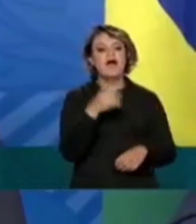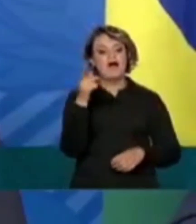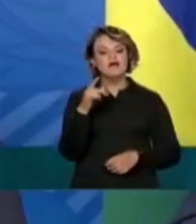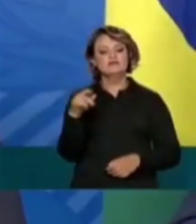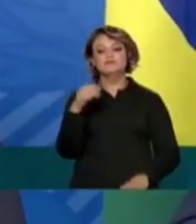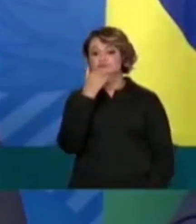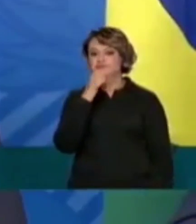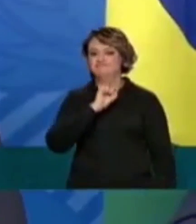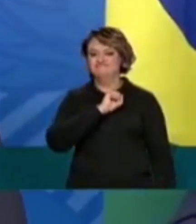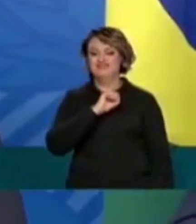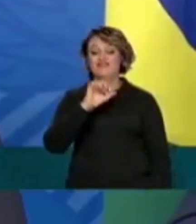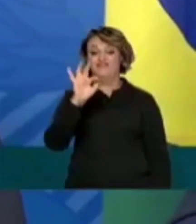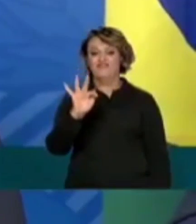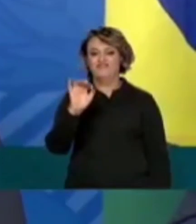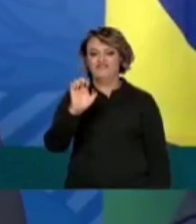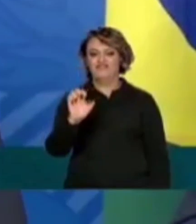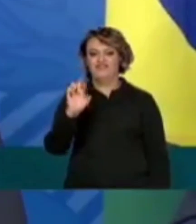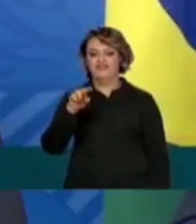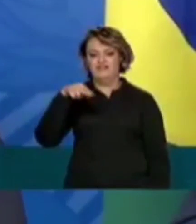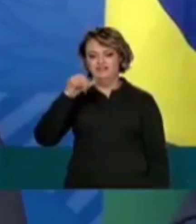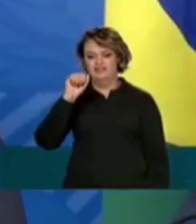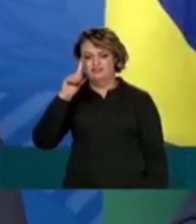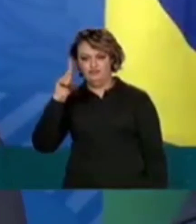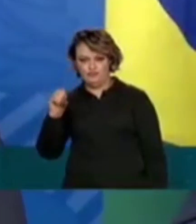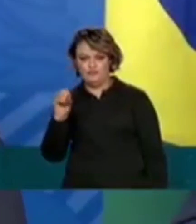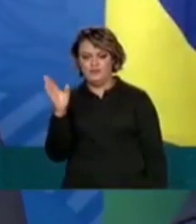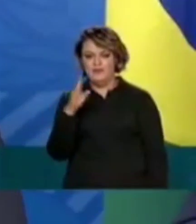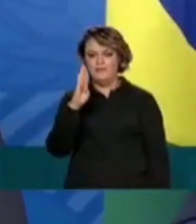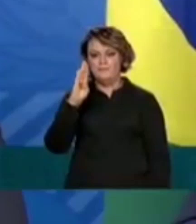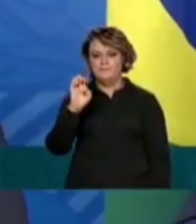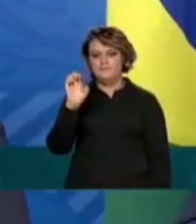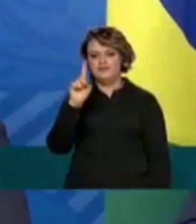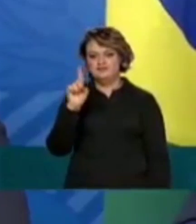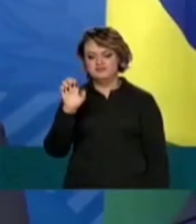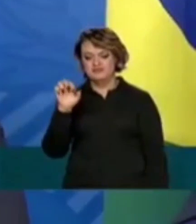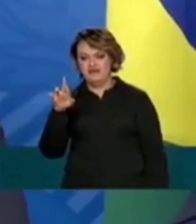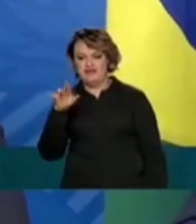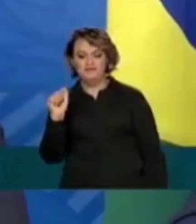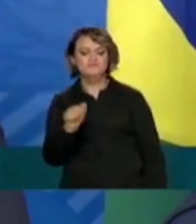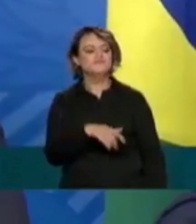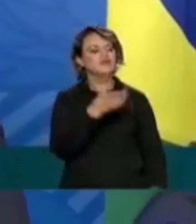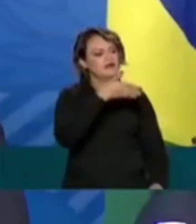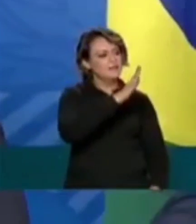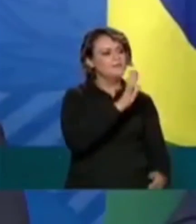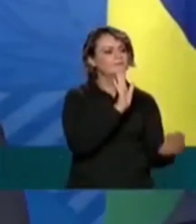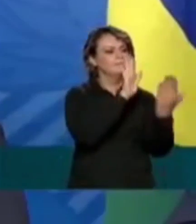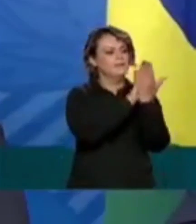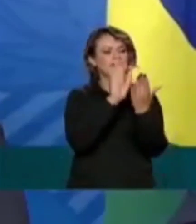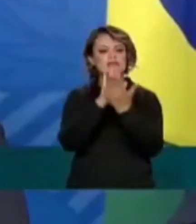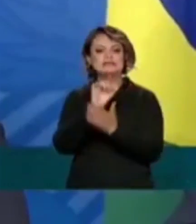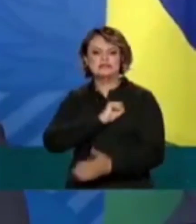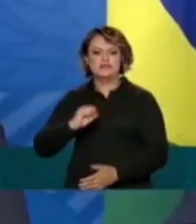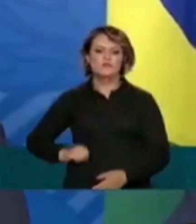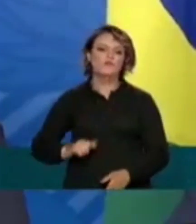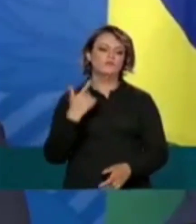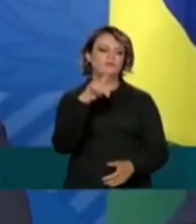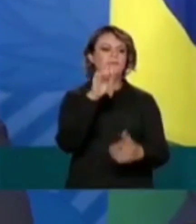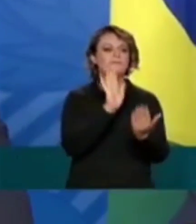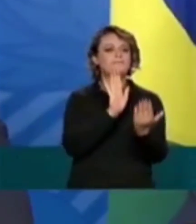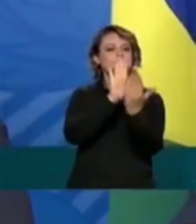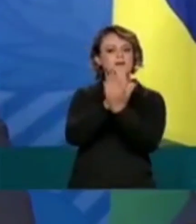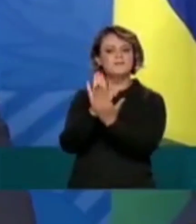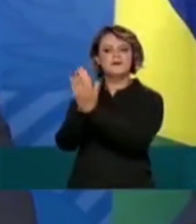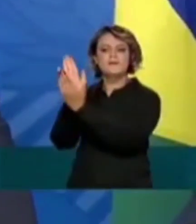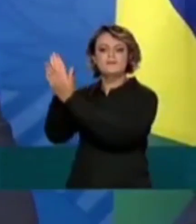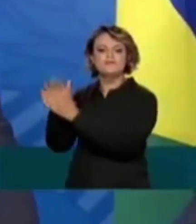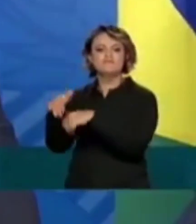Bezerra tem se debruçado acerca do mérito dessa matéria, ouvido senadores da República, inclusive produzindo seu relatório com a participação